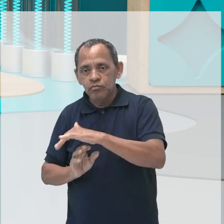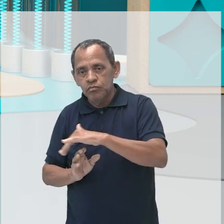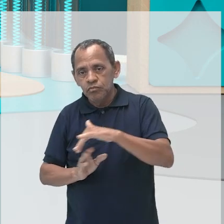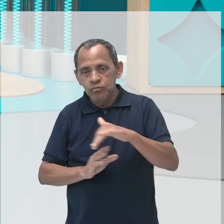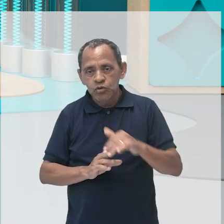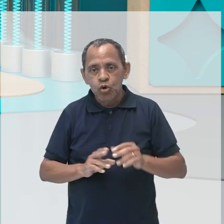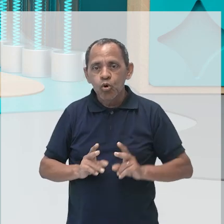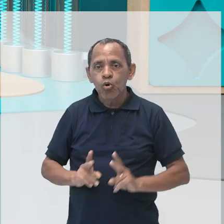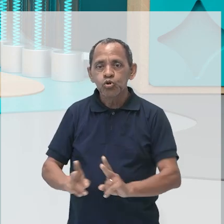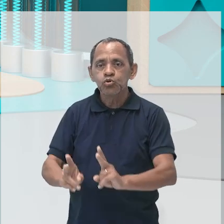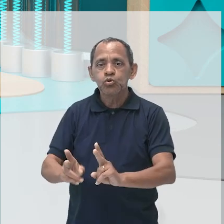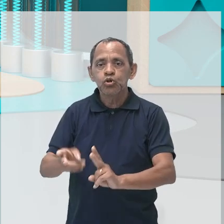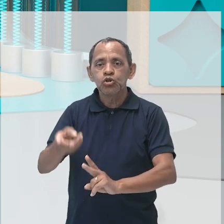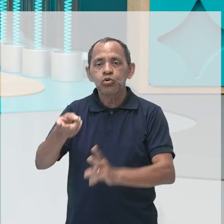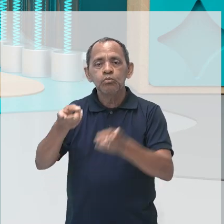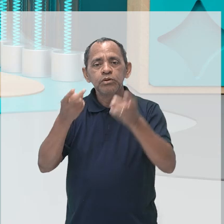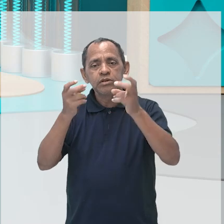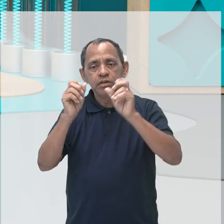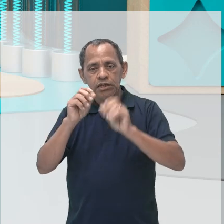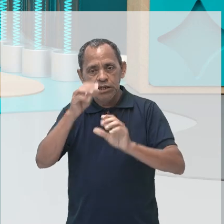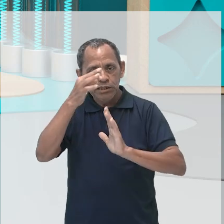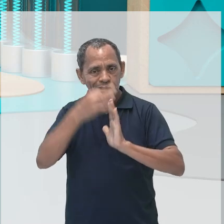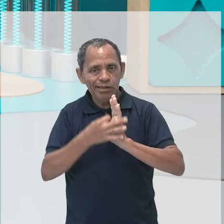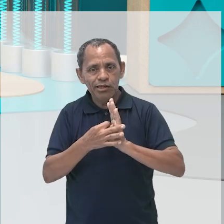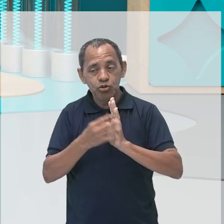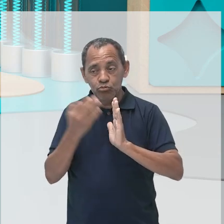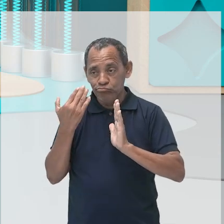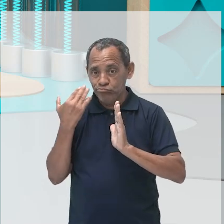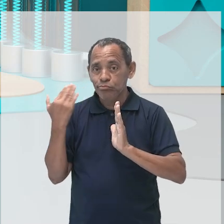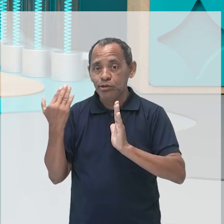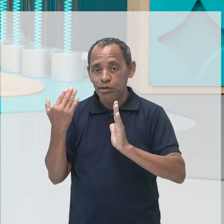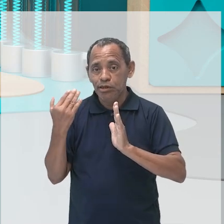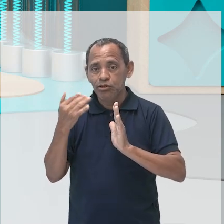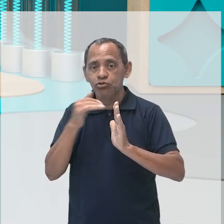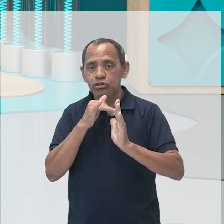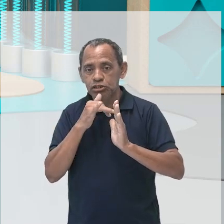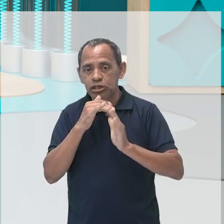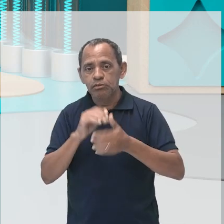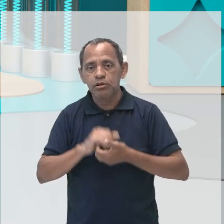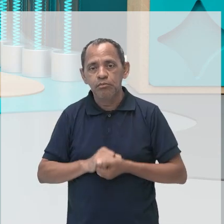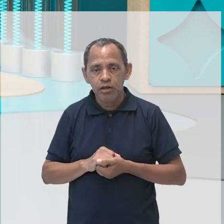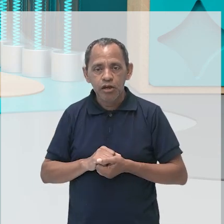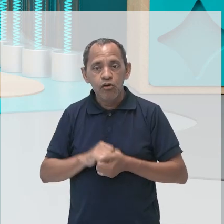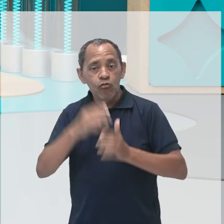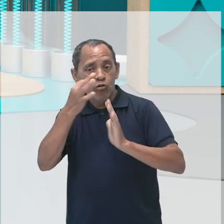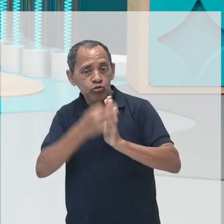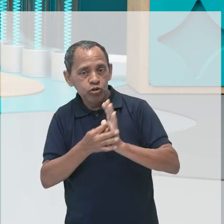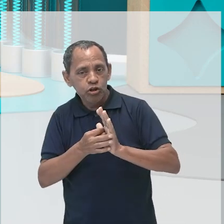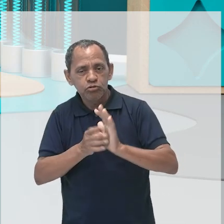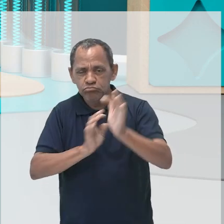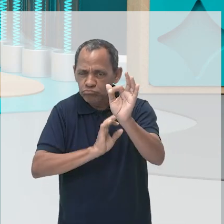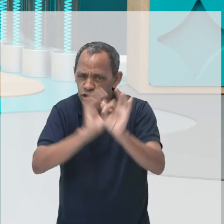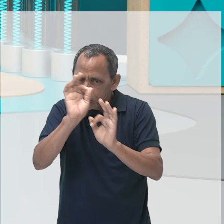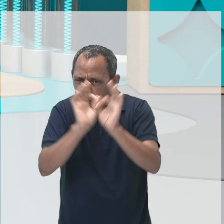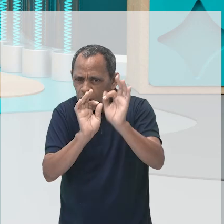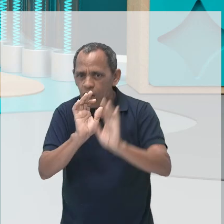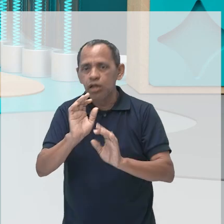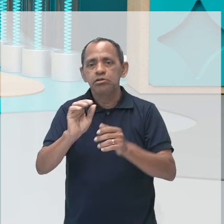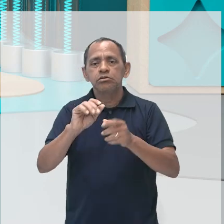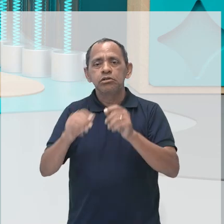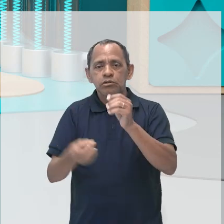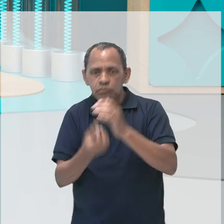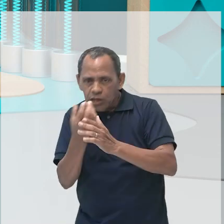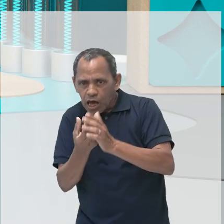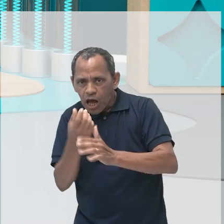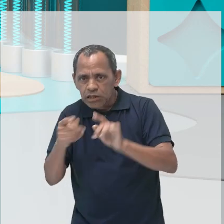que textos como esse são textos que foram elaborados, que foram pensados para a construção de uma ideia,